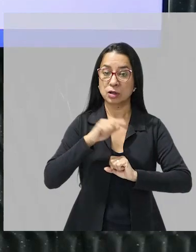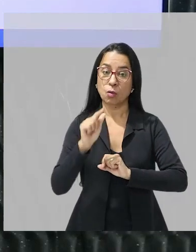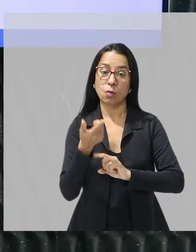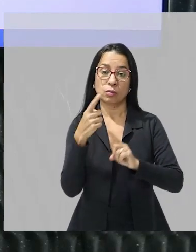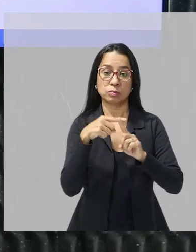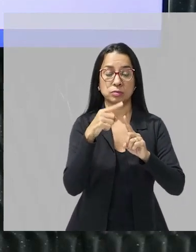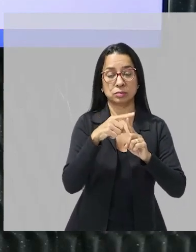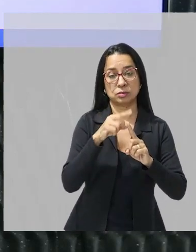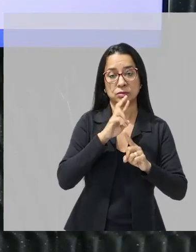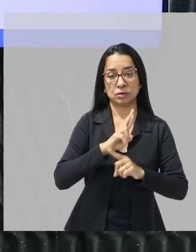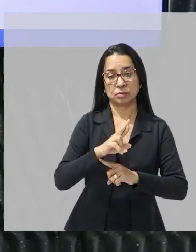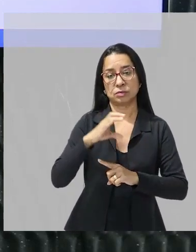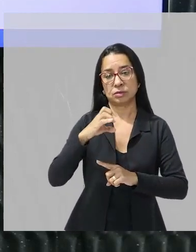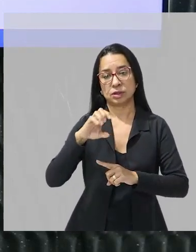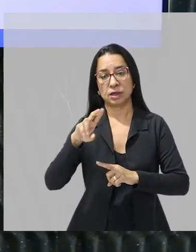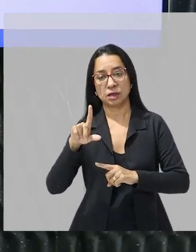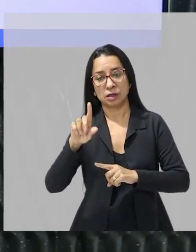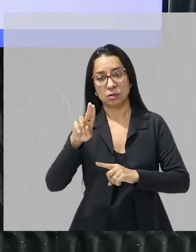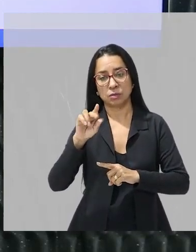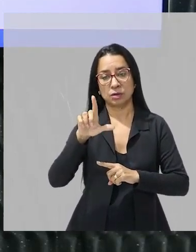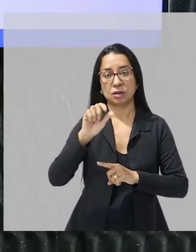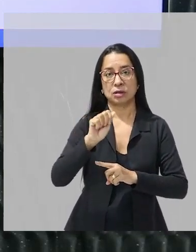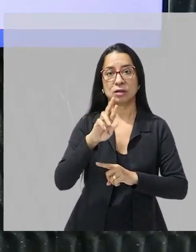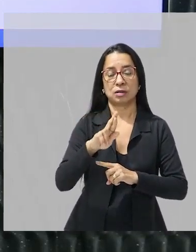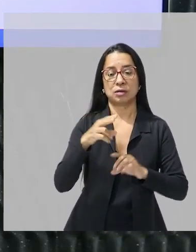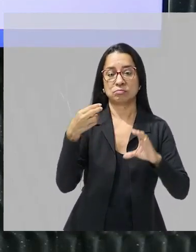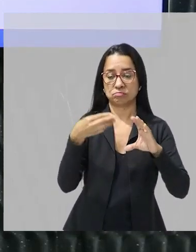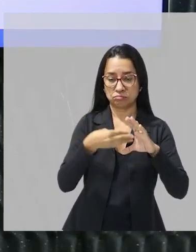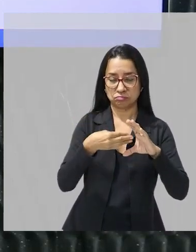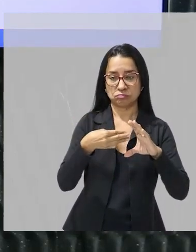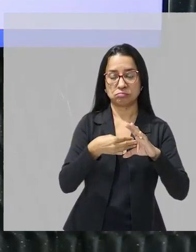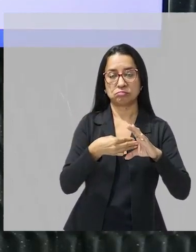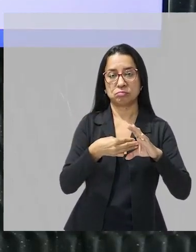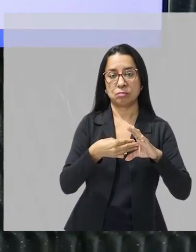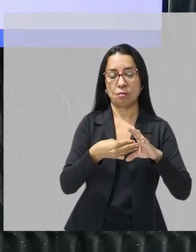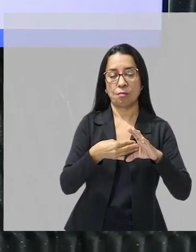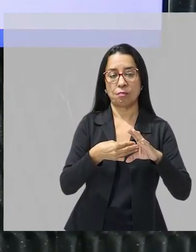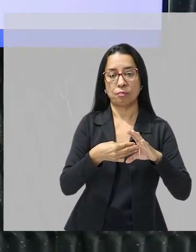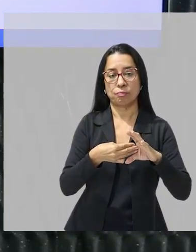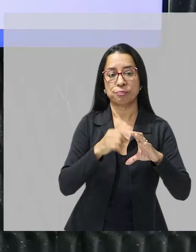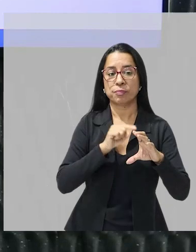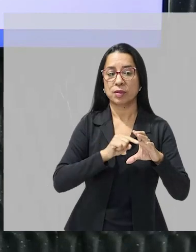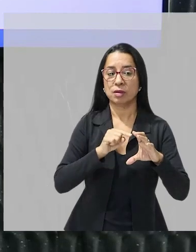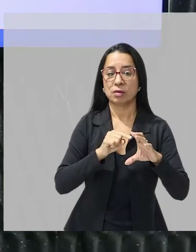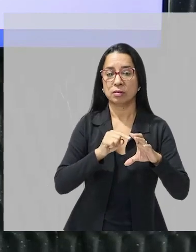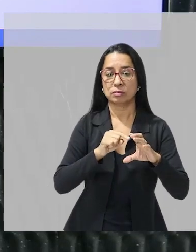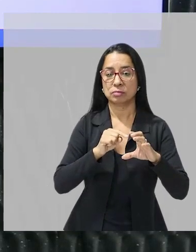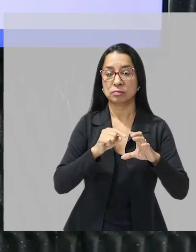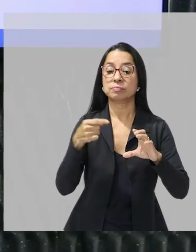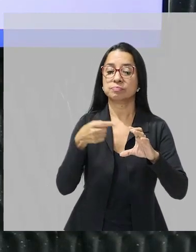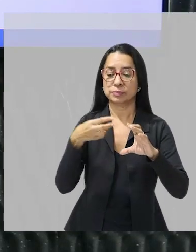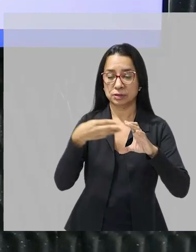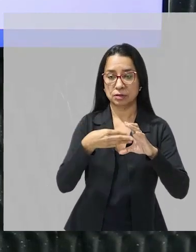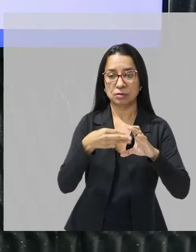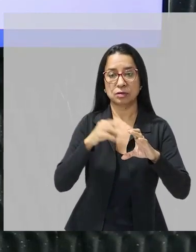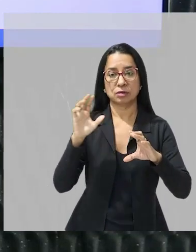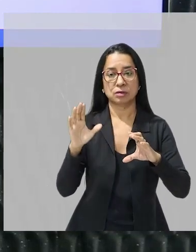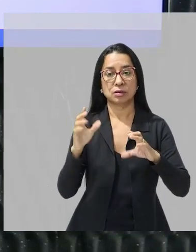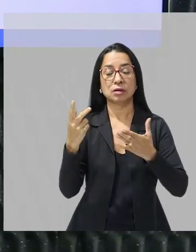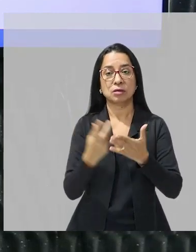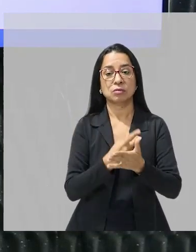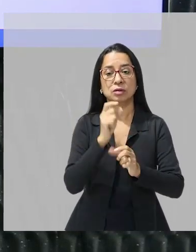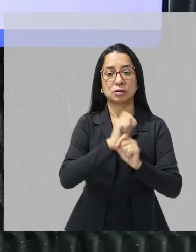tipo de respiração, que é a respiração celular, tá? Na respiração celular acontece o quê?